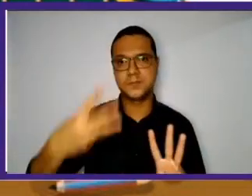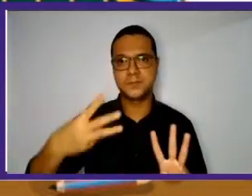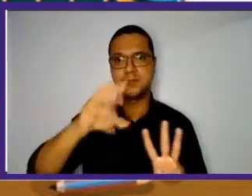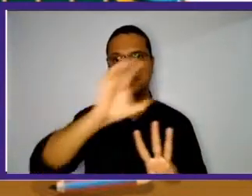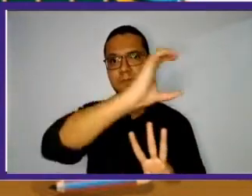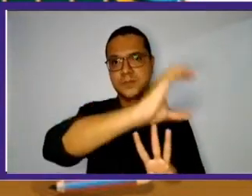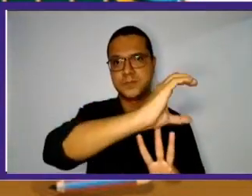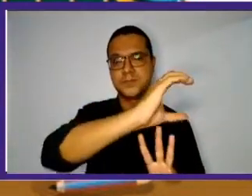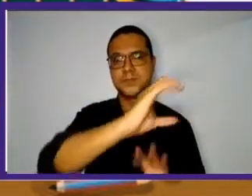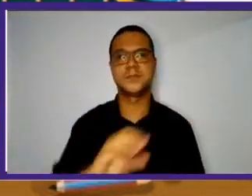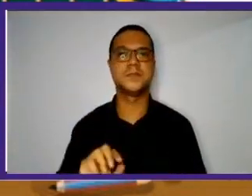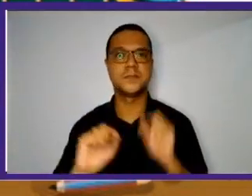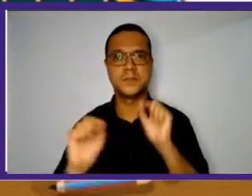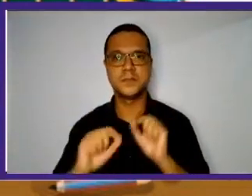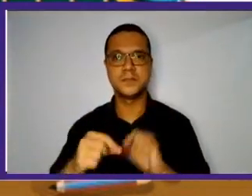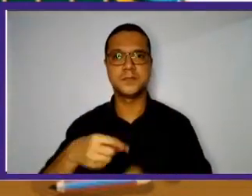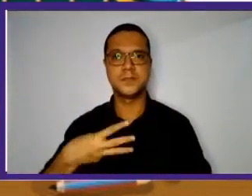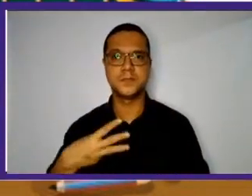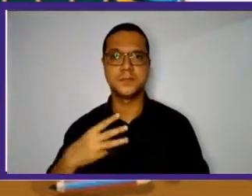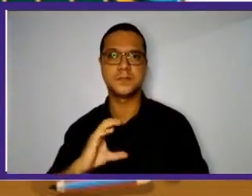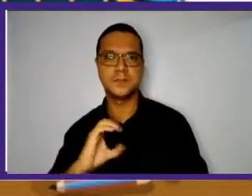3 centenas é igual a